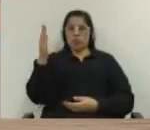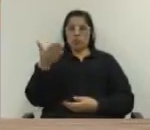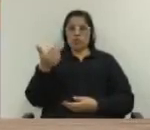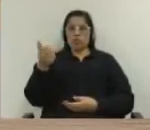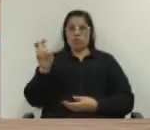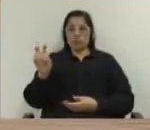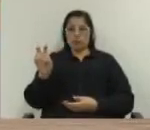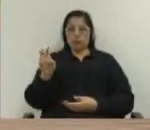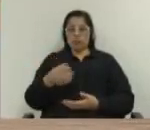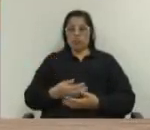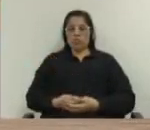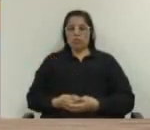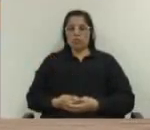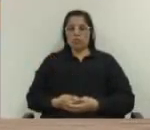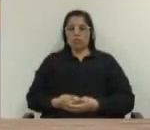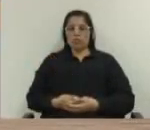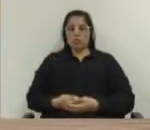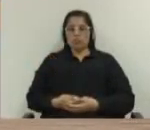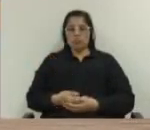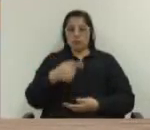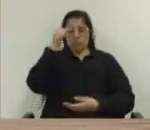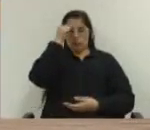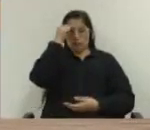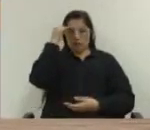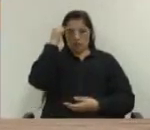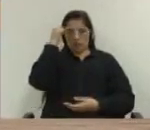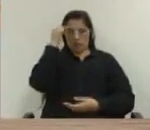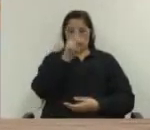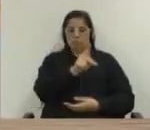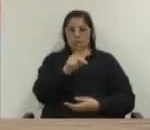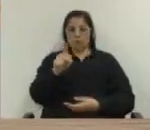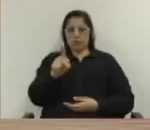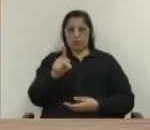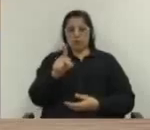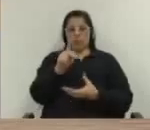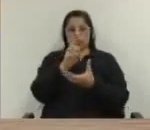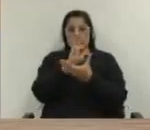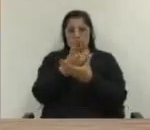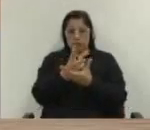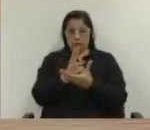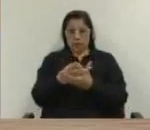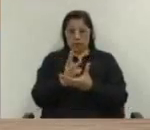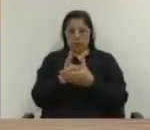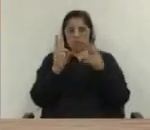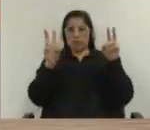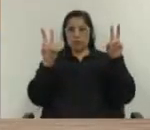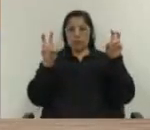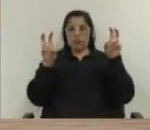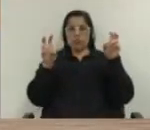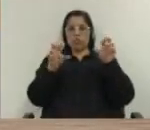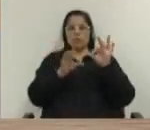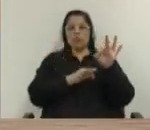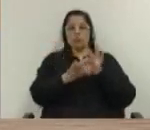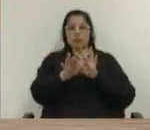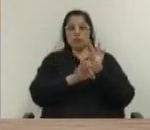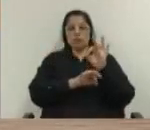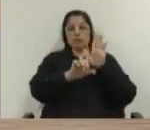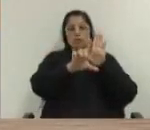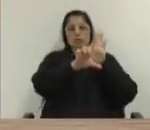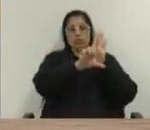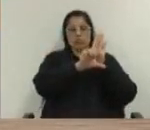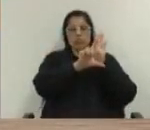maio de 2015. Excelentíssimo senhor Newton César dos Santos, presidente da Câmara Municipal de Limeira. Assunto: encaminha projeto de lei. Vimos a